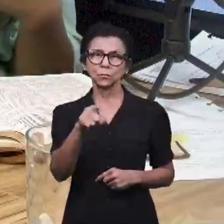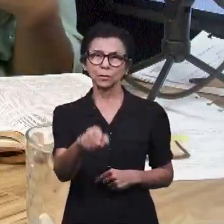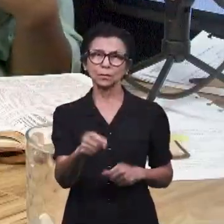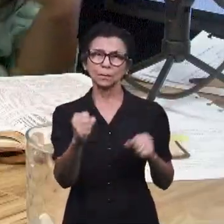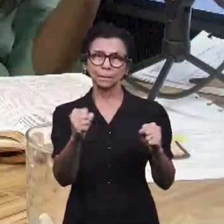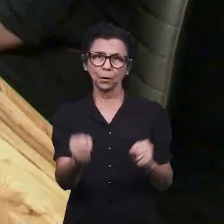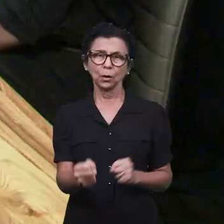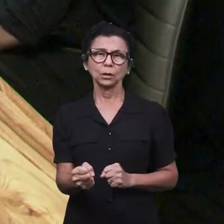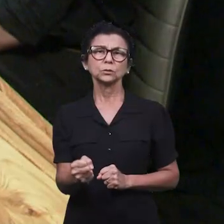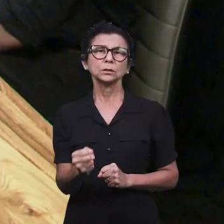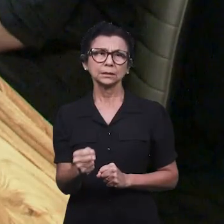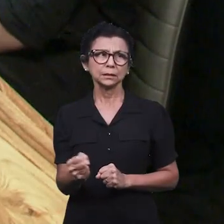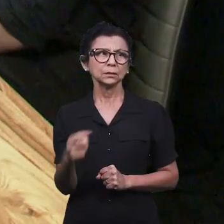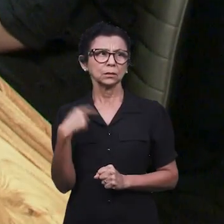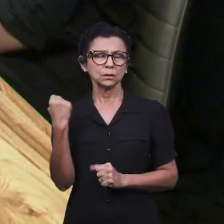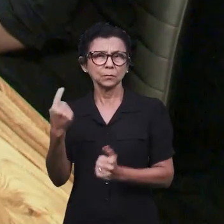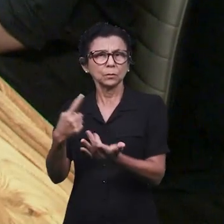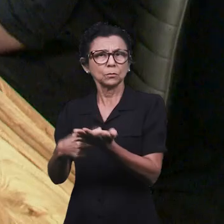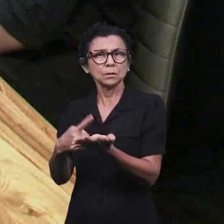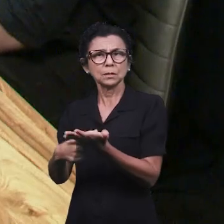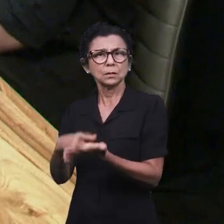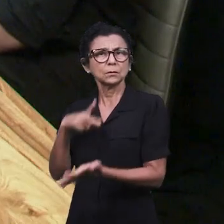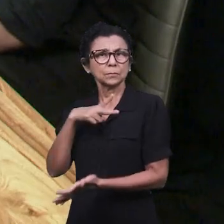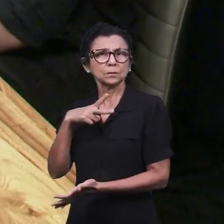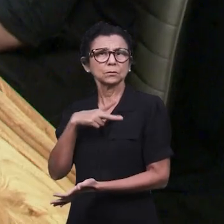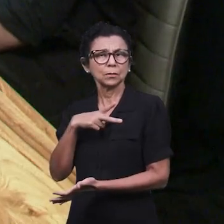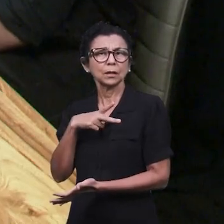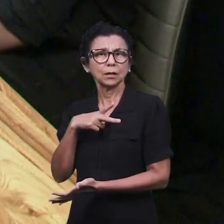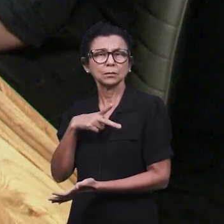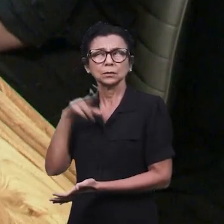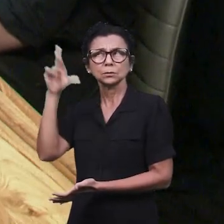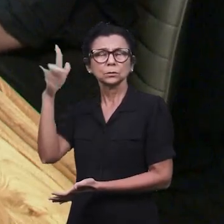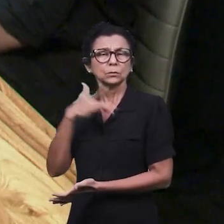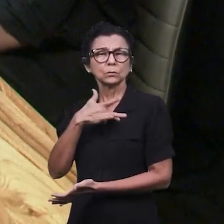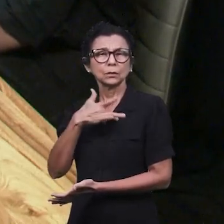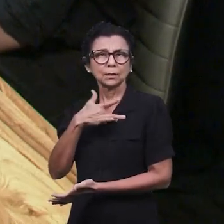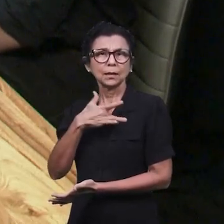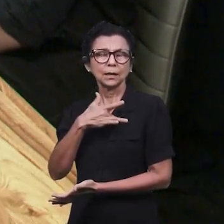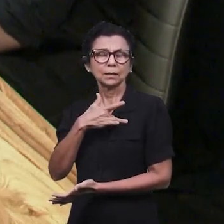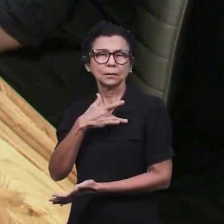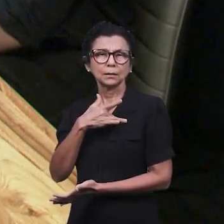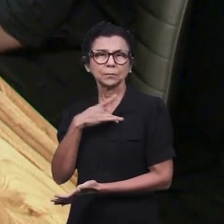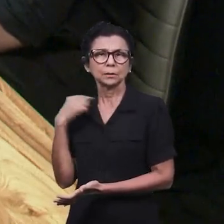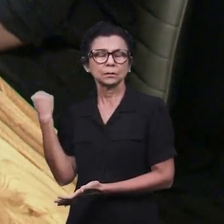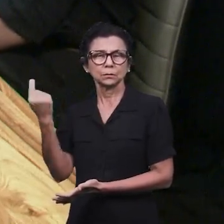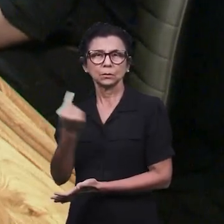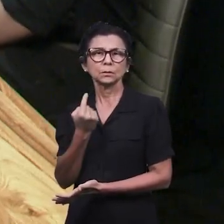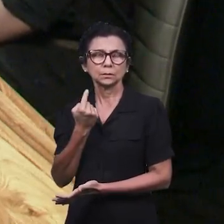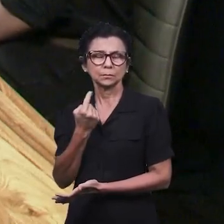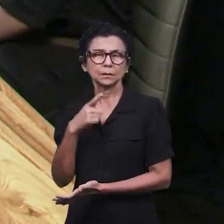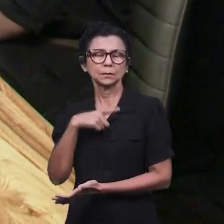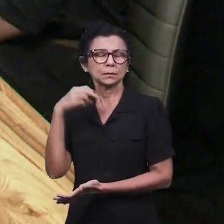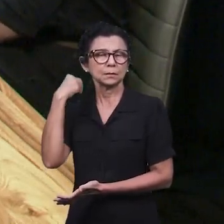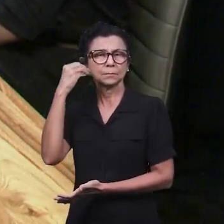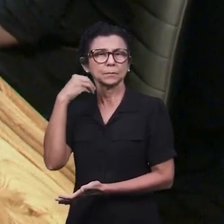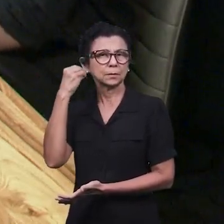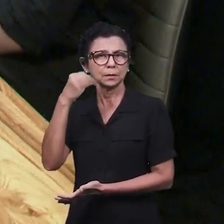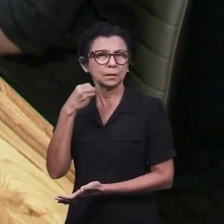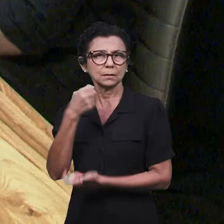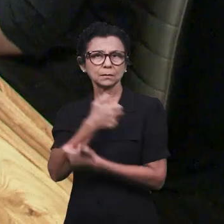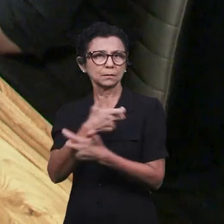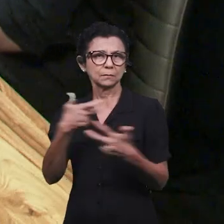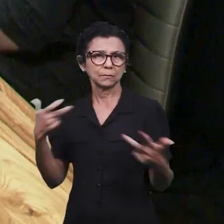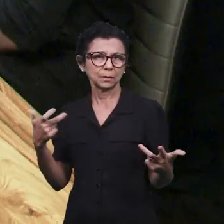também podemos fazer um concerto pessoal com o Senhor, né? O que o Senhor tocar no nosso coração, para que assim possamos também ter